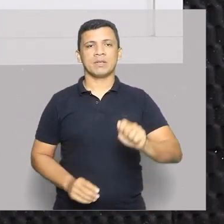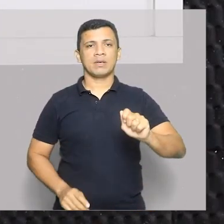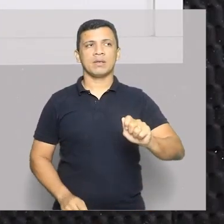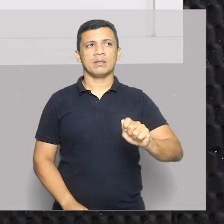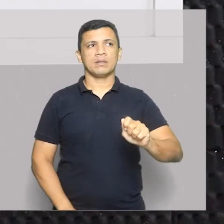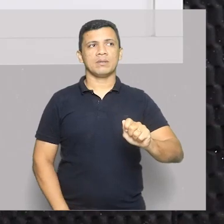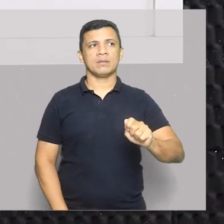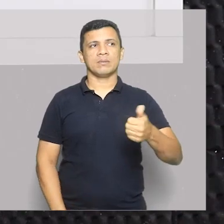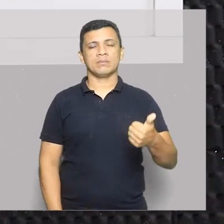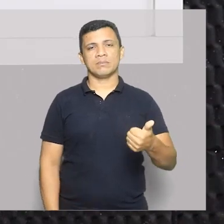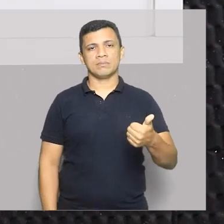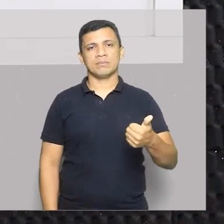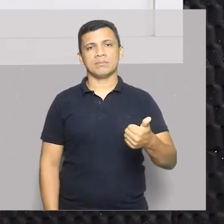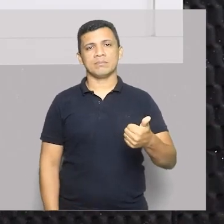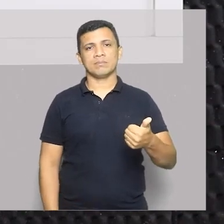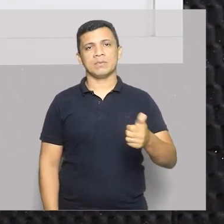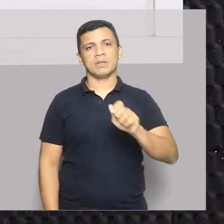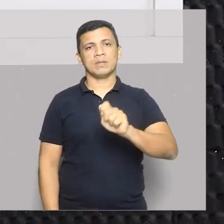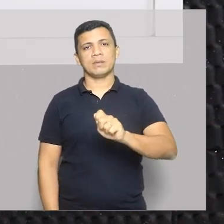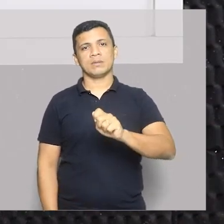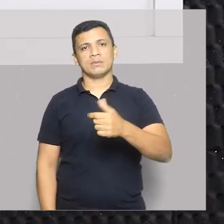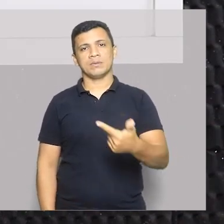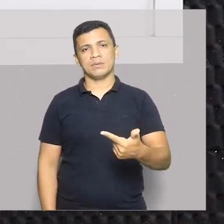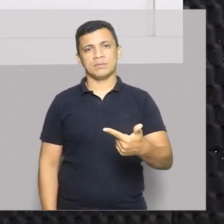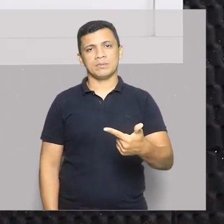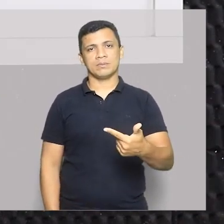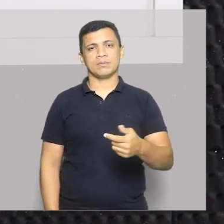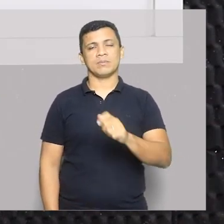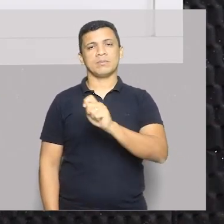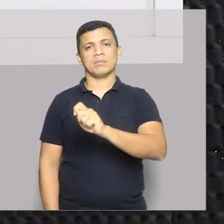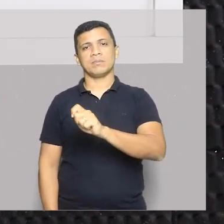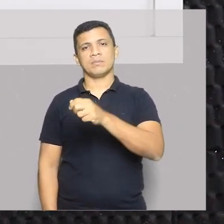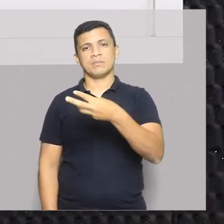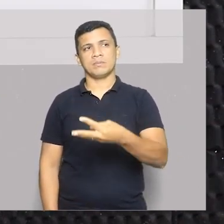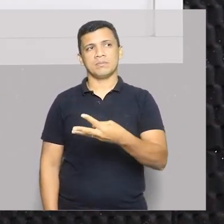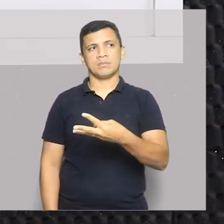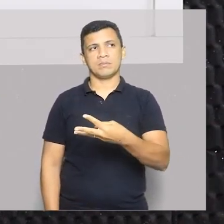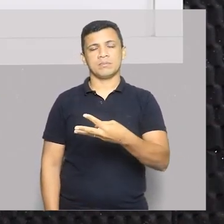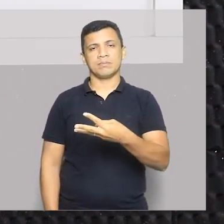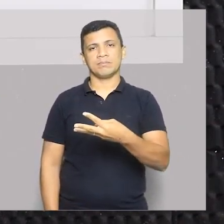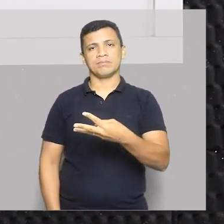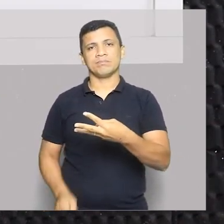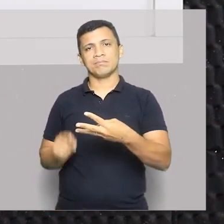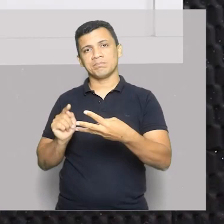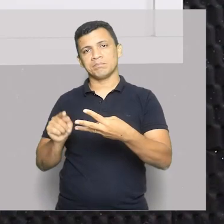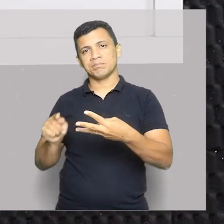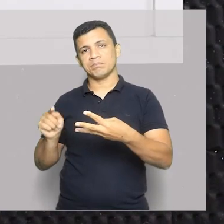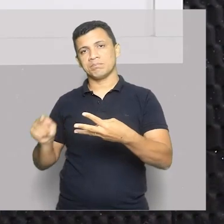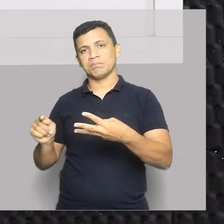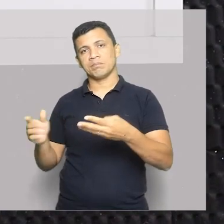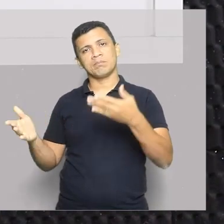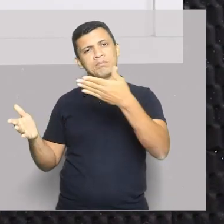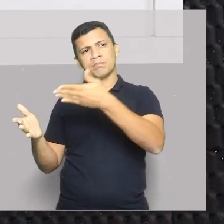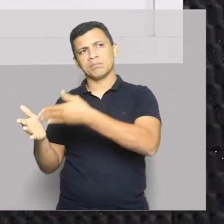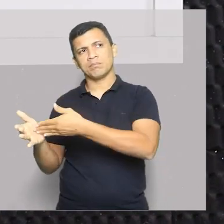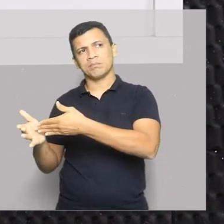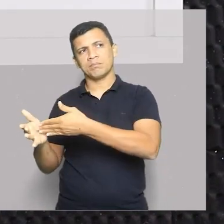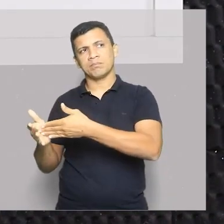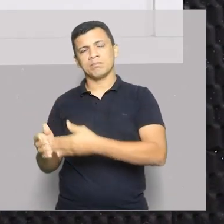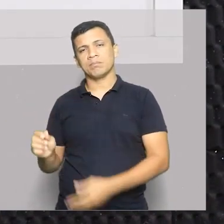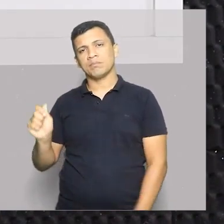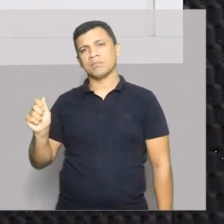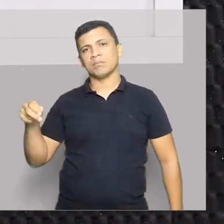A1, A2, A3, até chegar no último termo, que nós chamamos